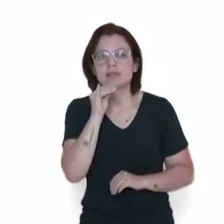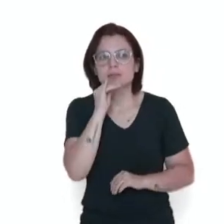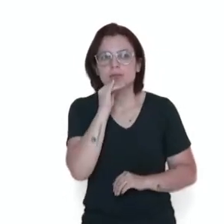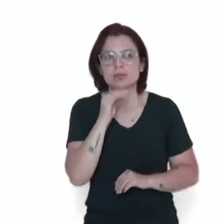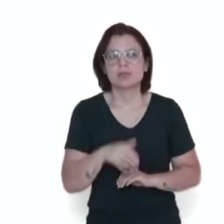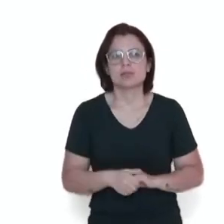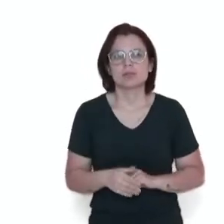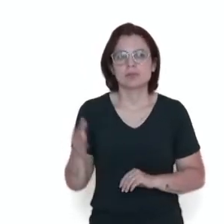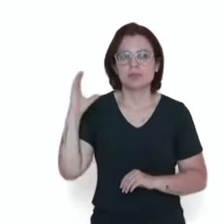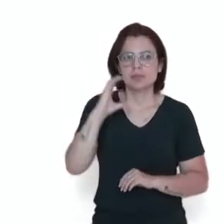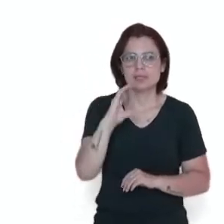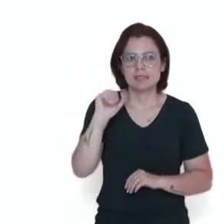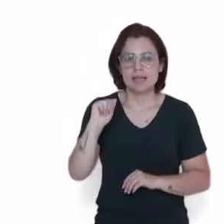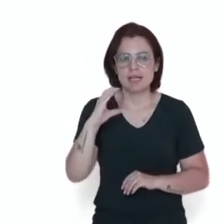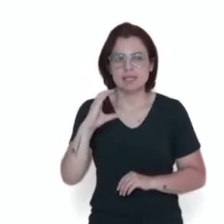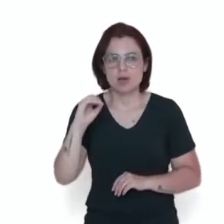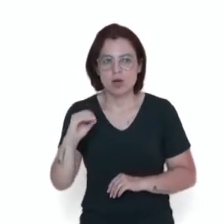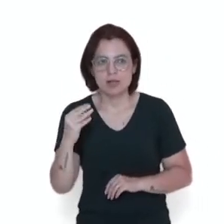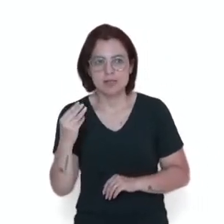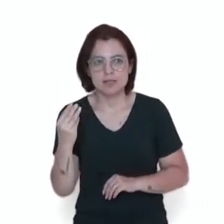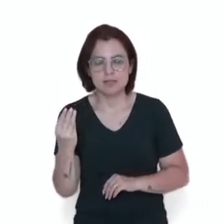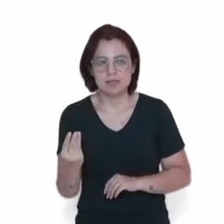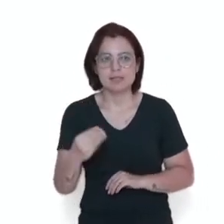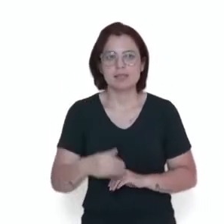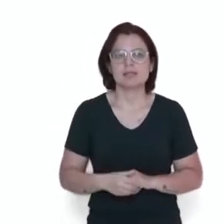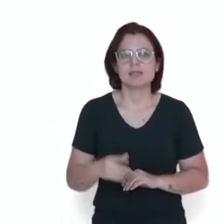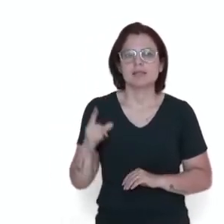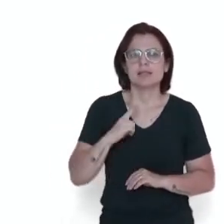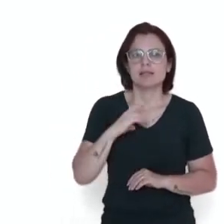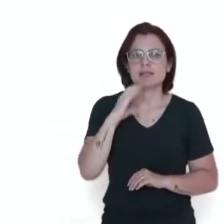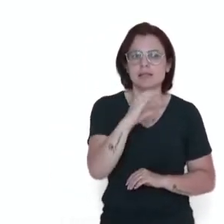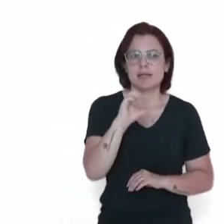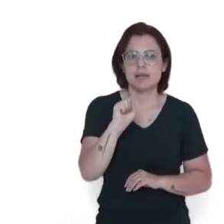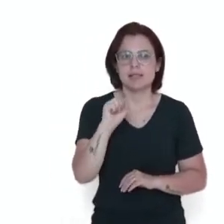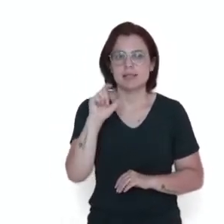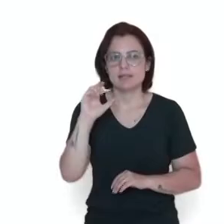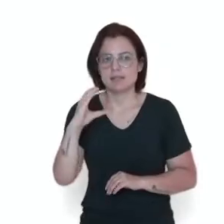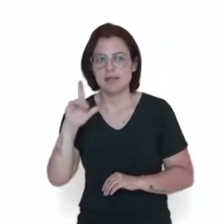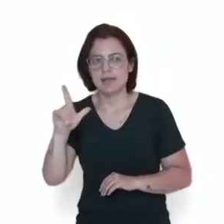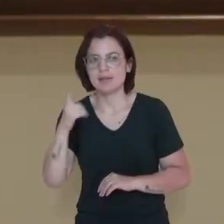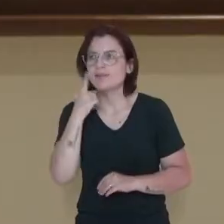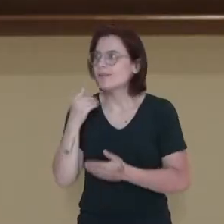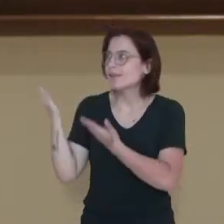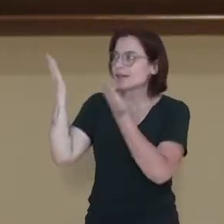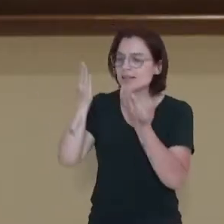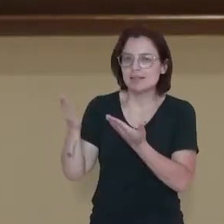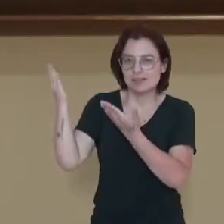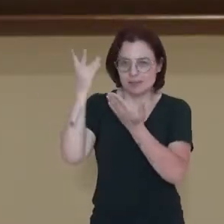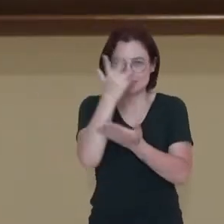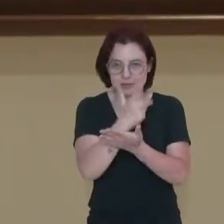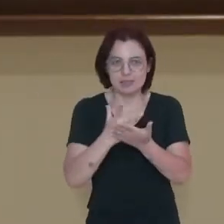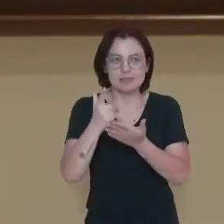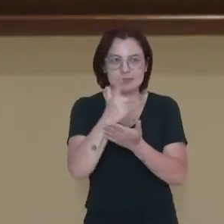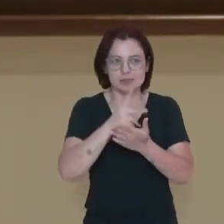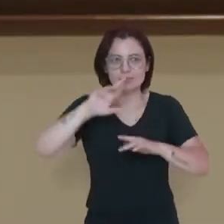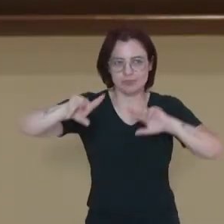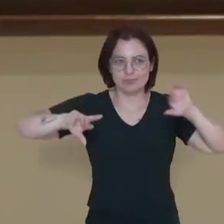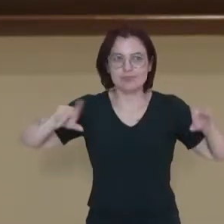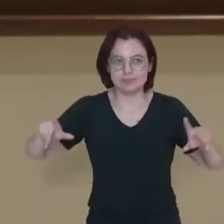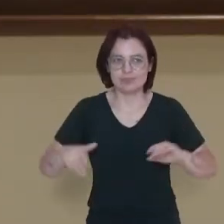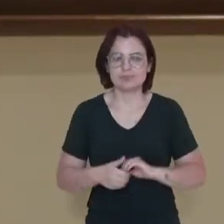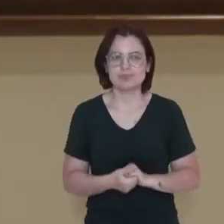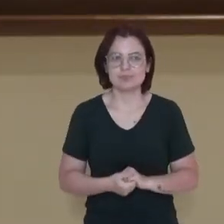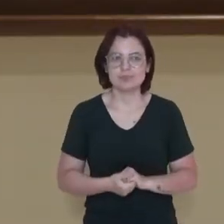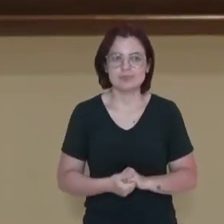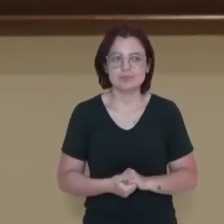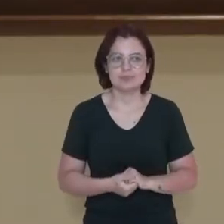cálcio, né, do cloreto de césio. Note, né, as imagens aqui, as figuras geométricas que esses retículos formam, né, como são fortes